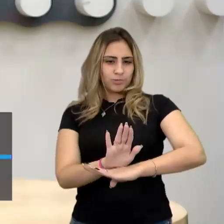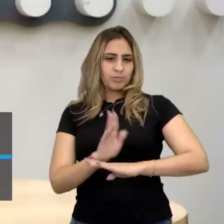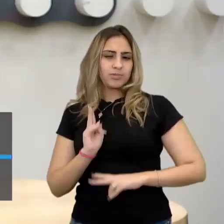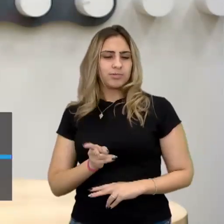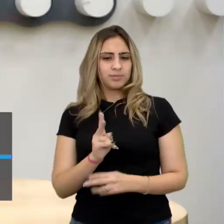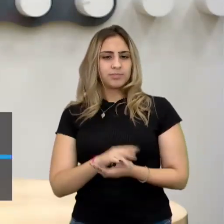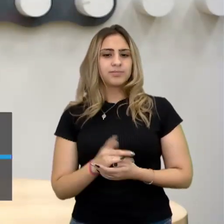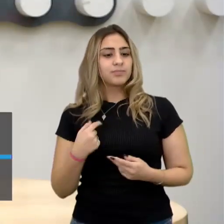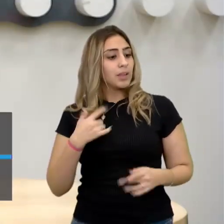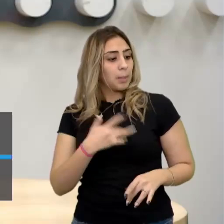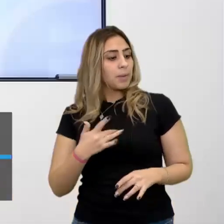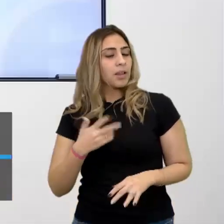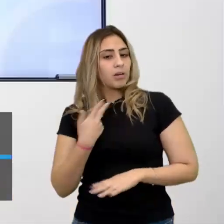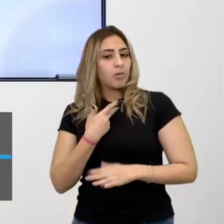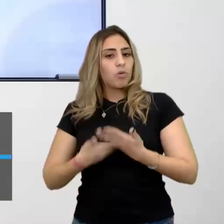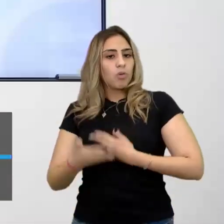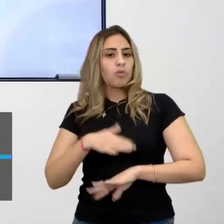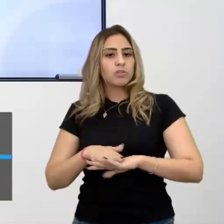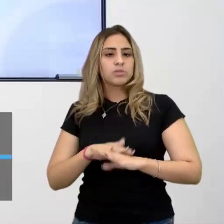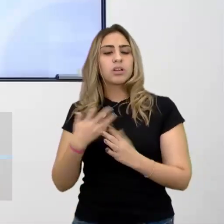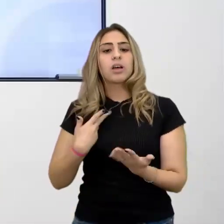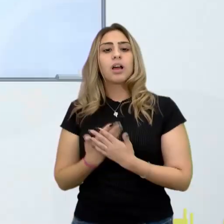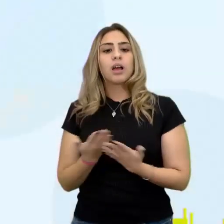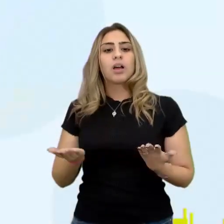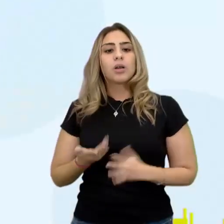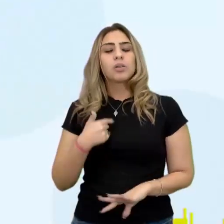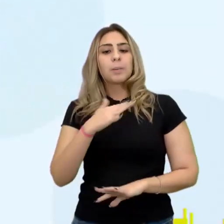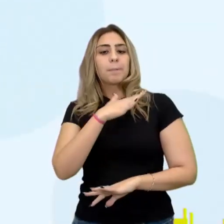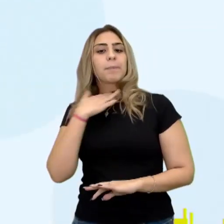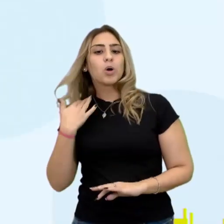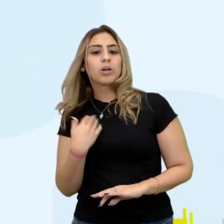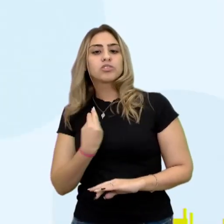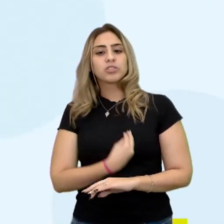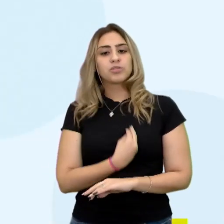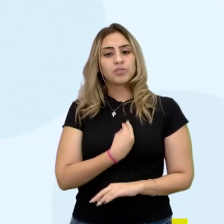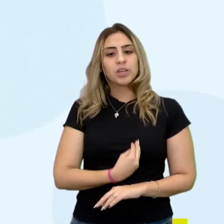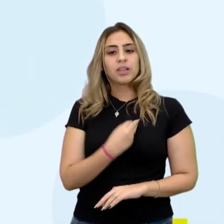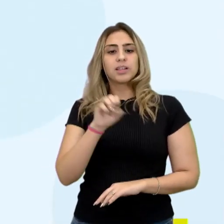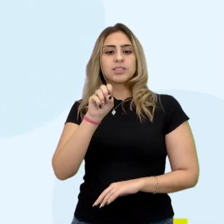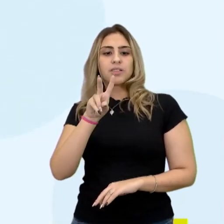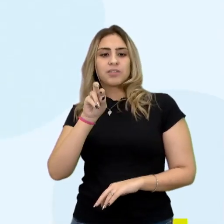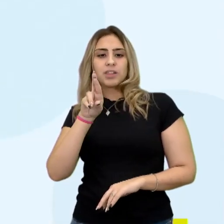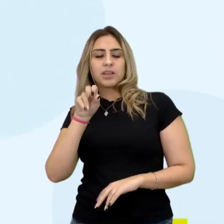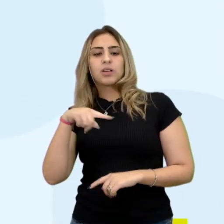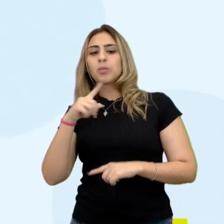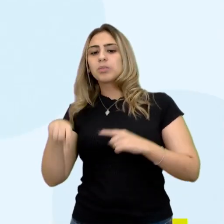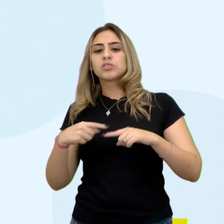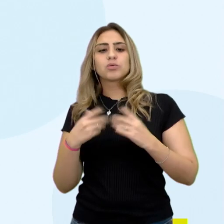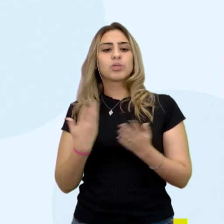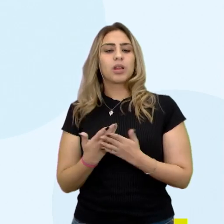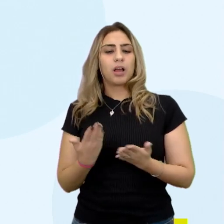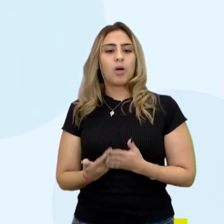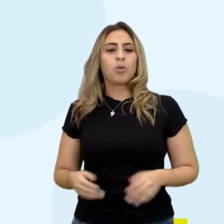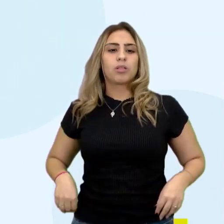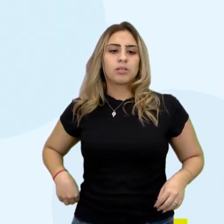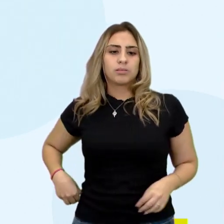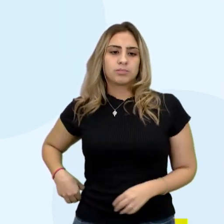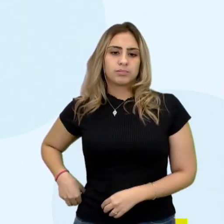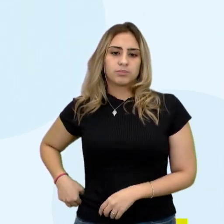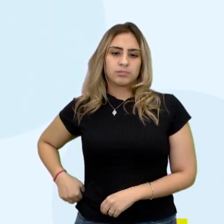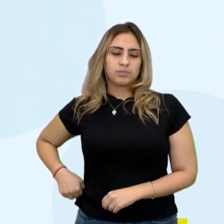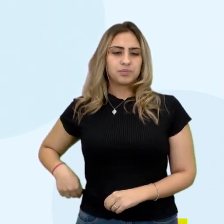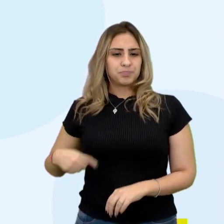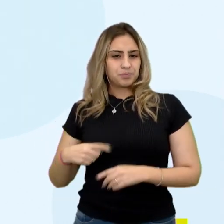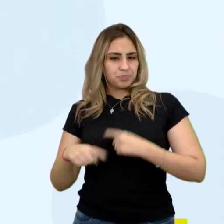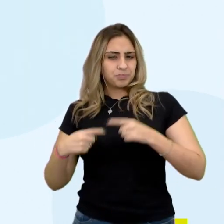porque vale a pena comentar. Vale a pena. Então, olha só, aula de hoje, morte e vida severina. Professora Tayana, quais são os objetivos da aula? Então vamos ao objetivo